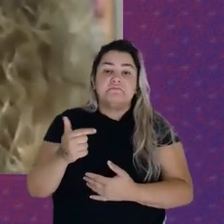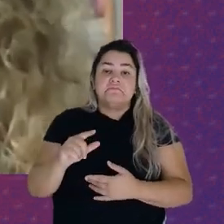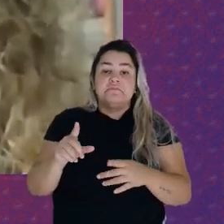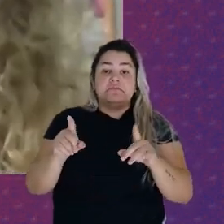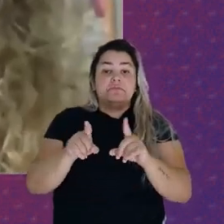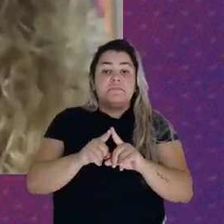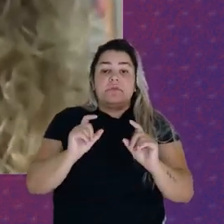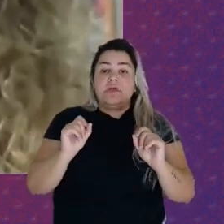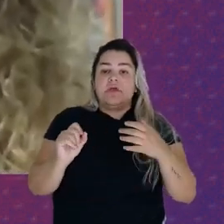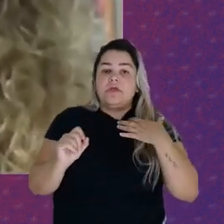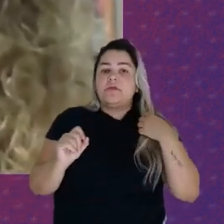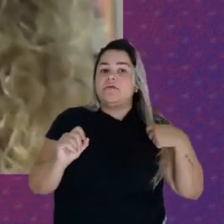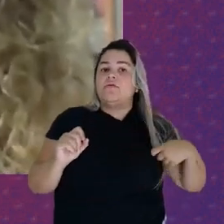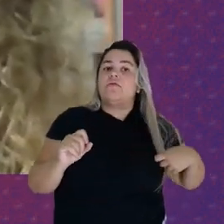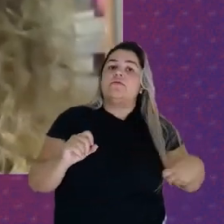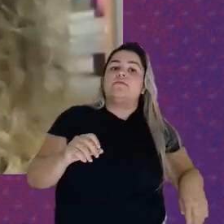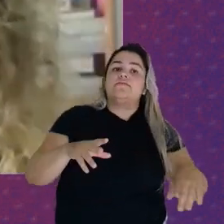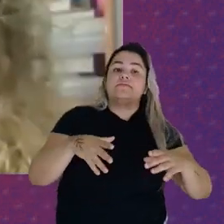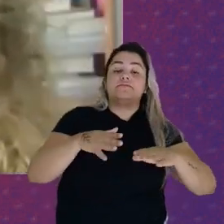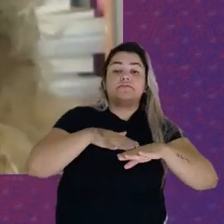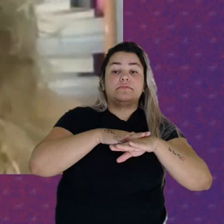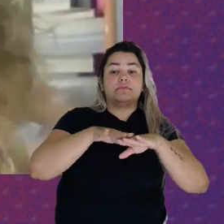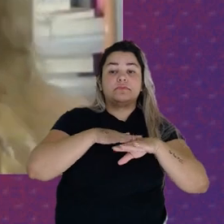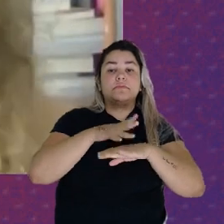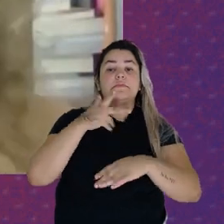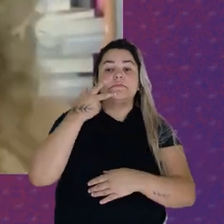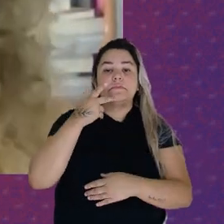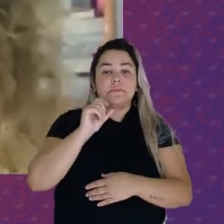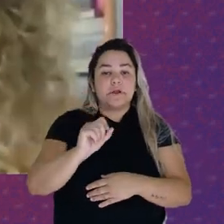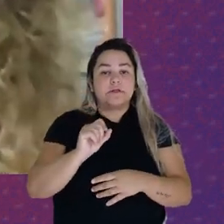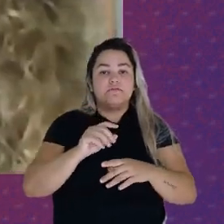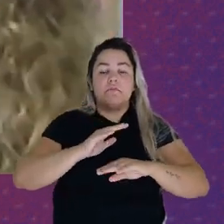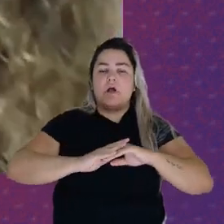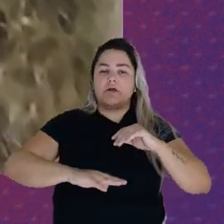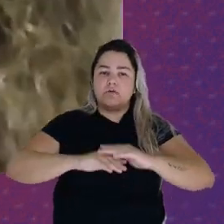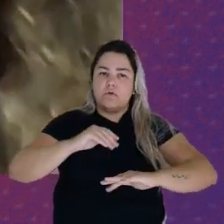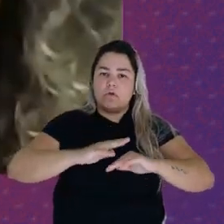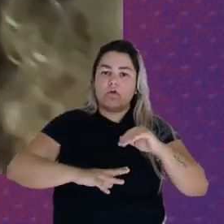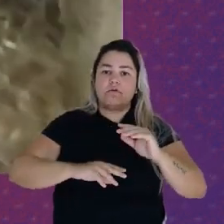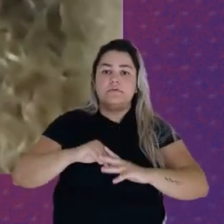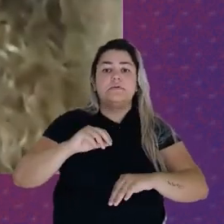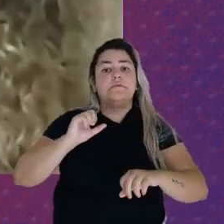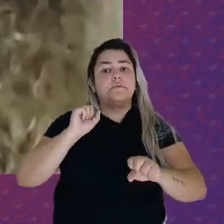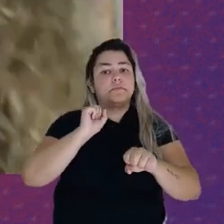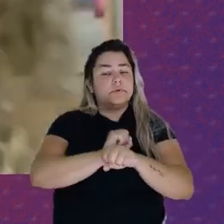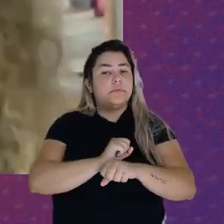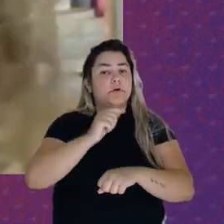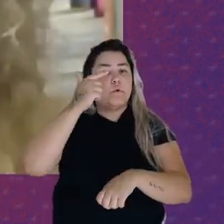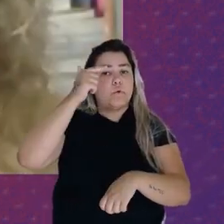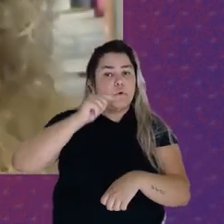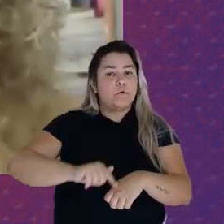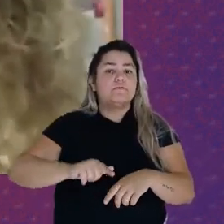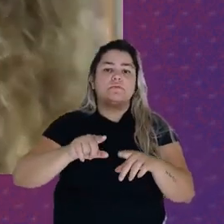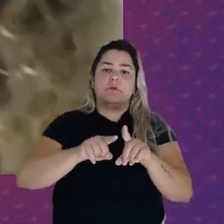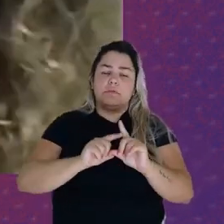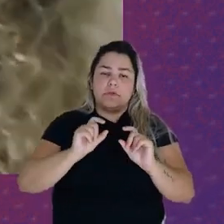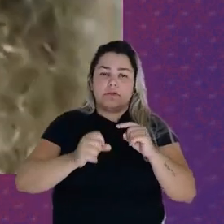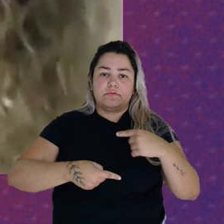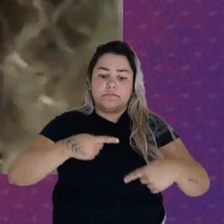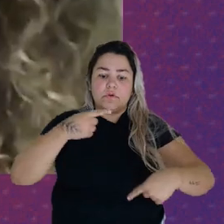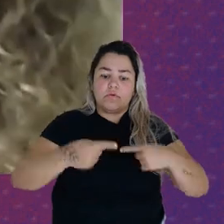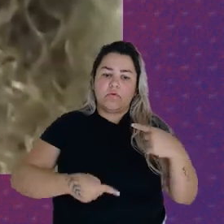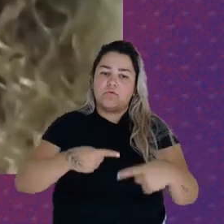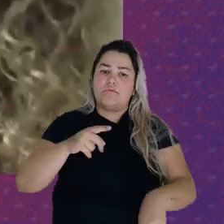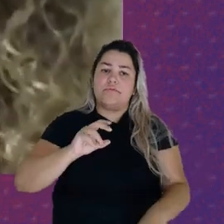e conversado com os colegas vereadores para que, para além de não agir com violência, reprimam outros vereadores, outros políticos,